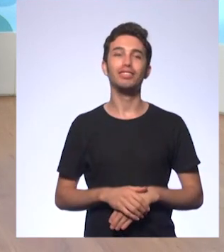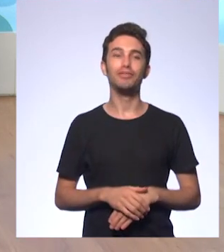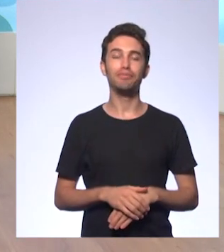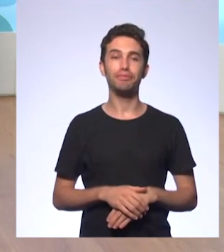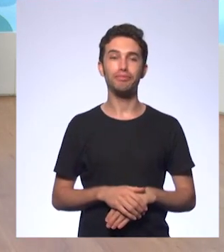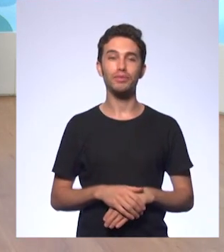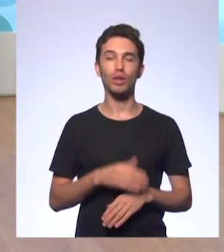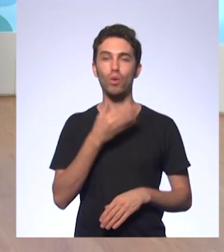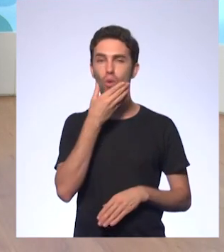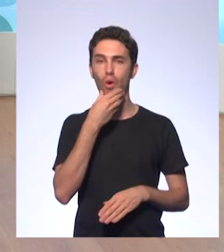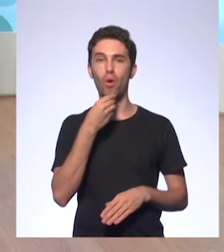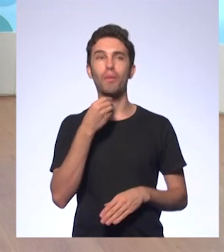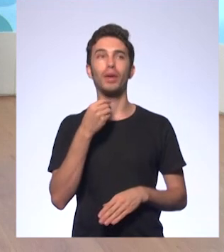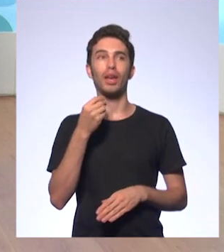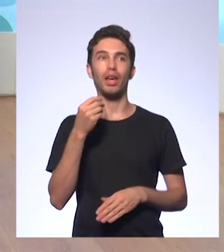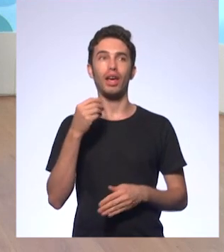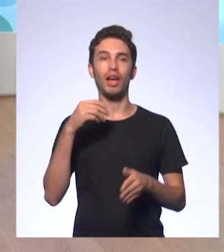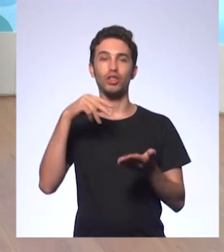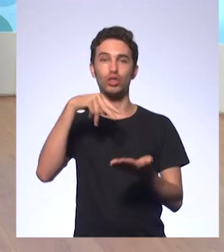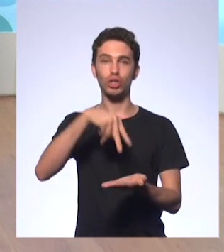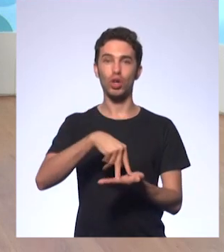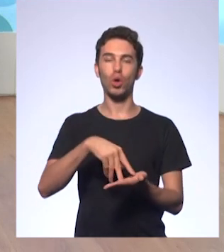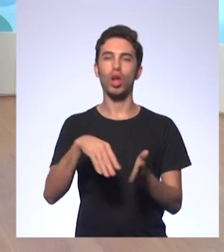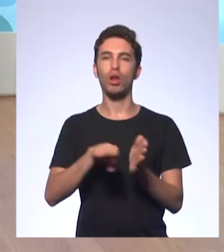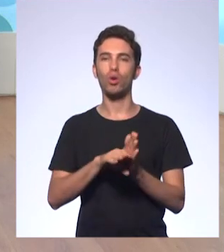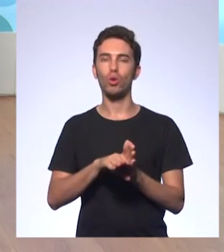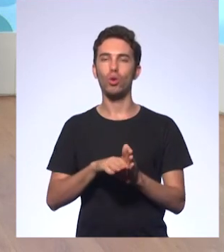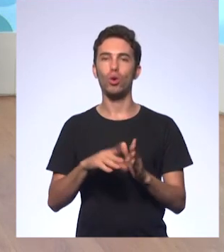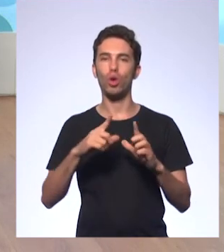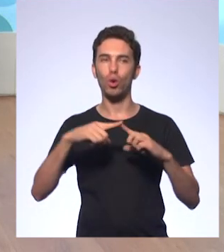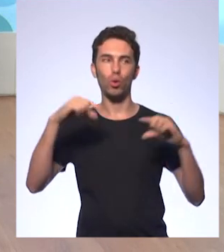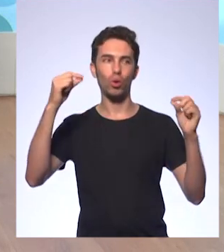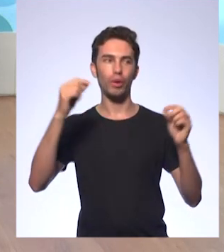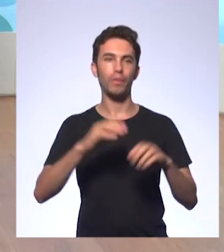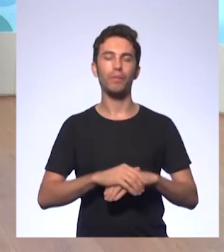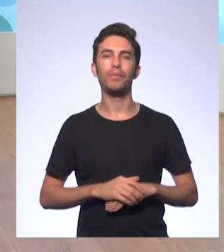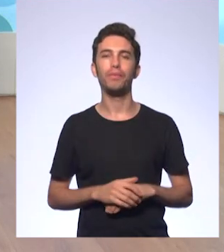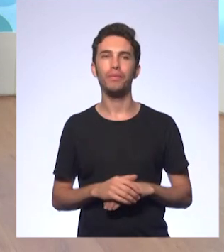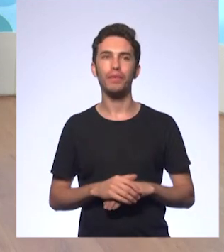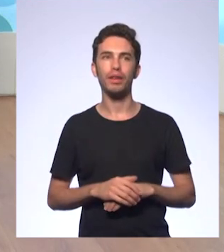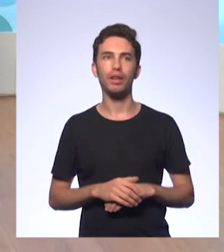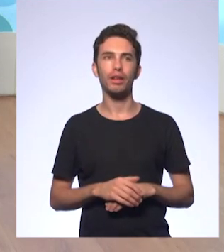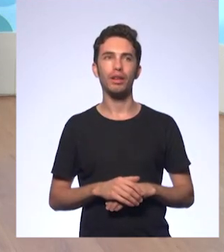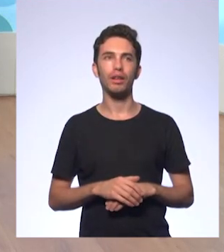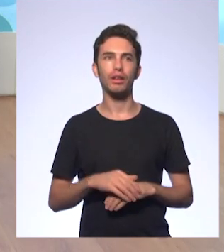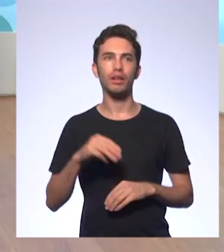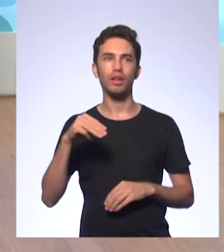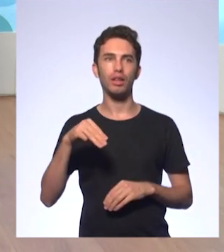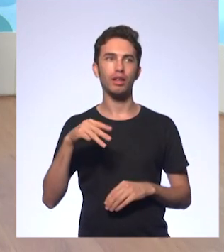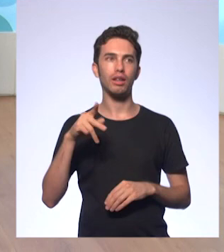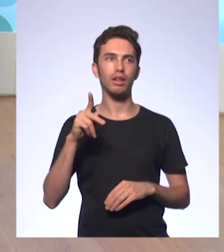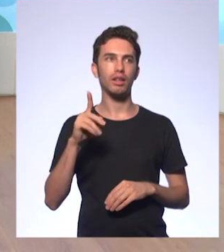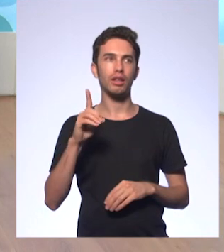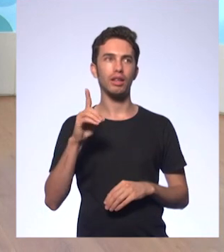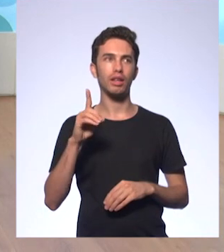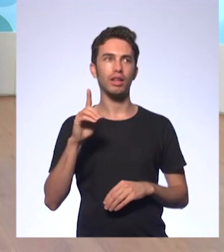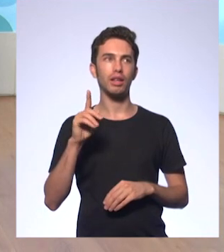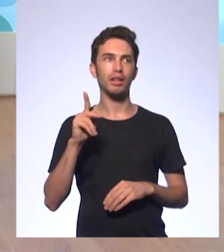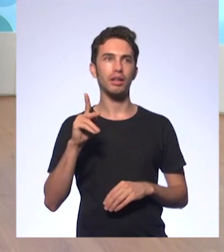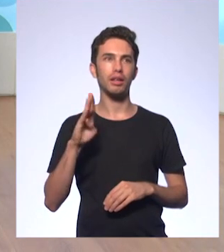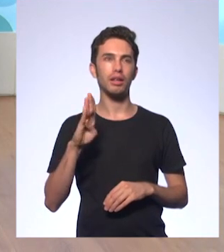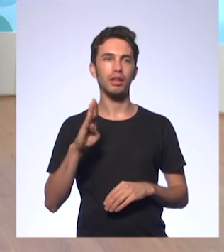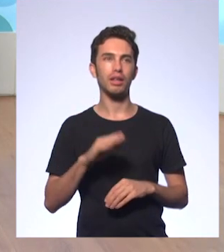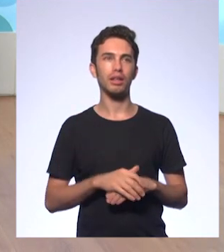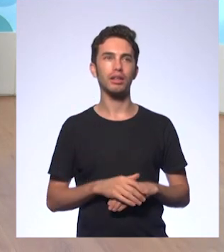aqui o Homem à Lua também, 2 vezes. A vitória do MDB, isso deve ter sido nos anos 80, né? Quando acabou a ditadura.